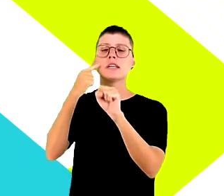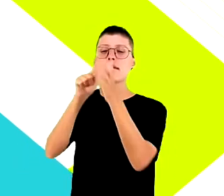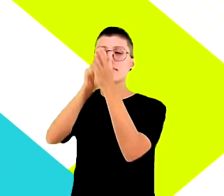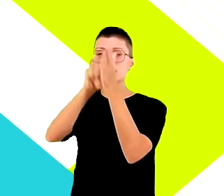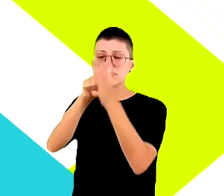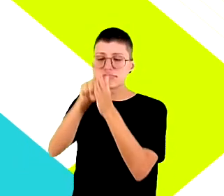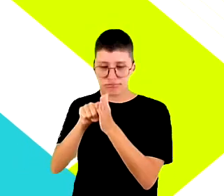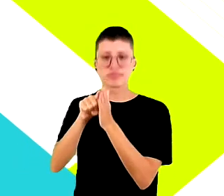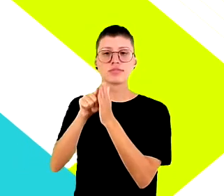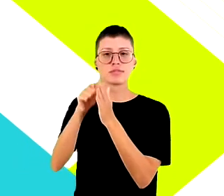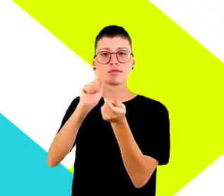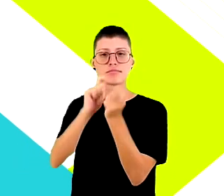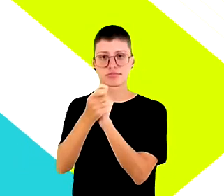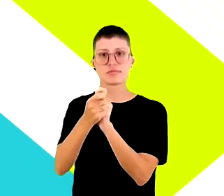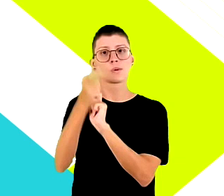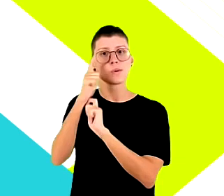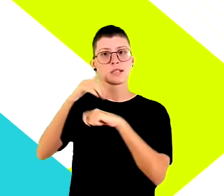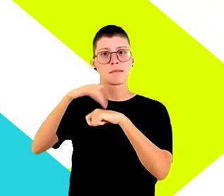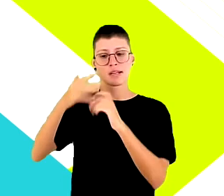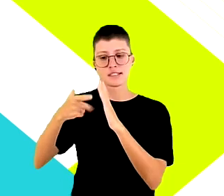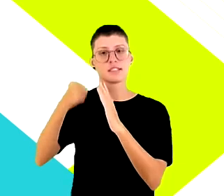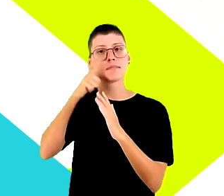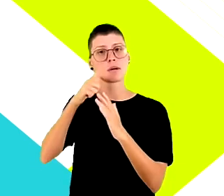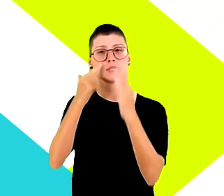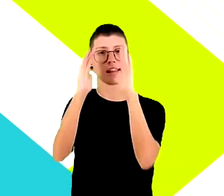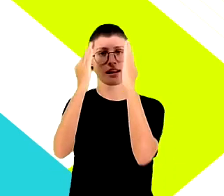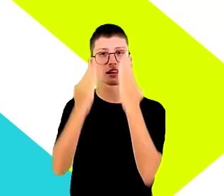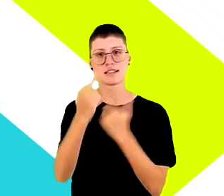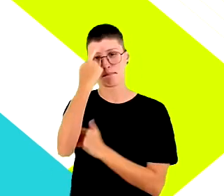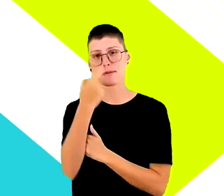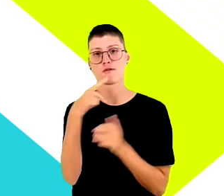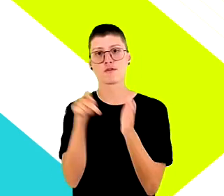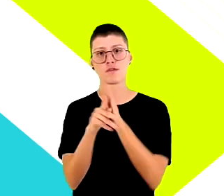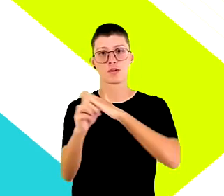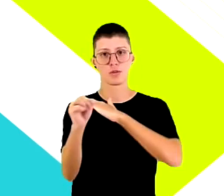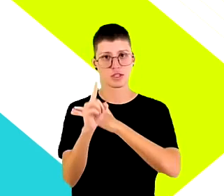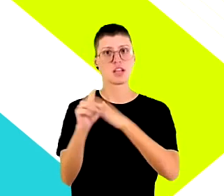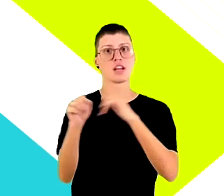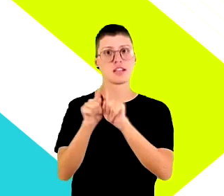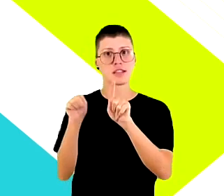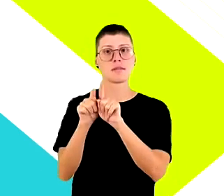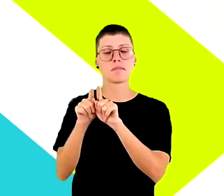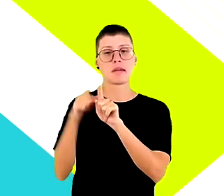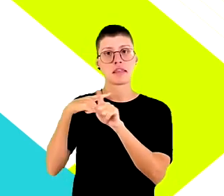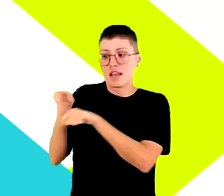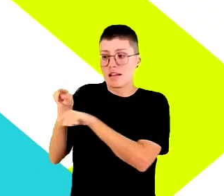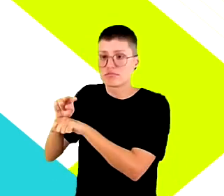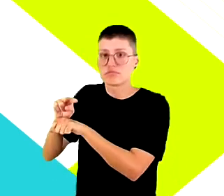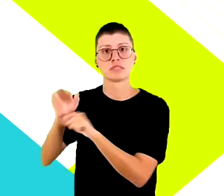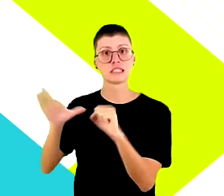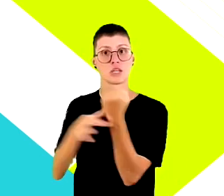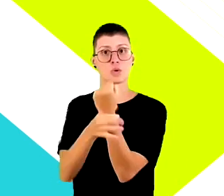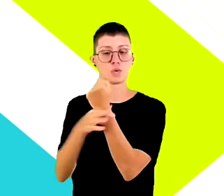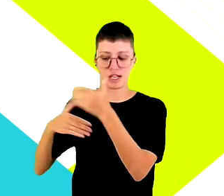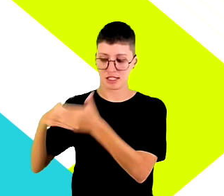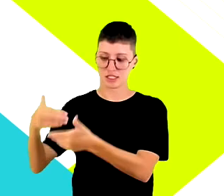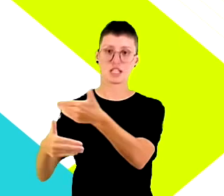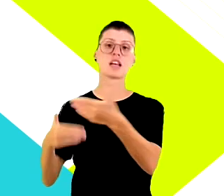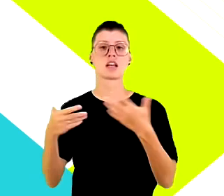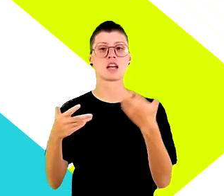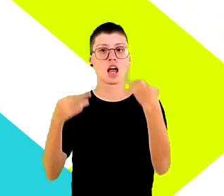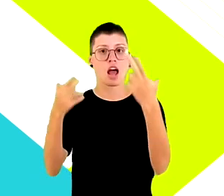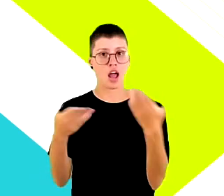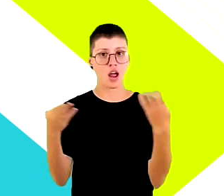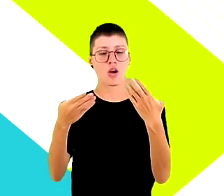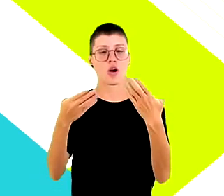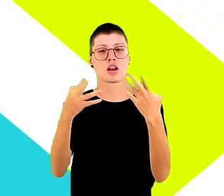de crédito e ganhar muita eficiência e, principalmente, colocar governança nesse processo. Né? Então, falando um pouco do nosso modelo de